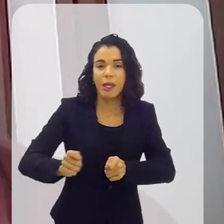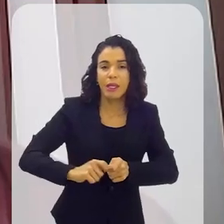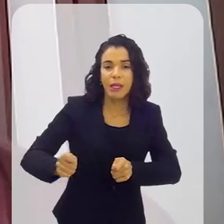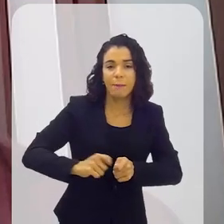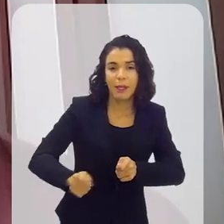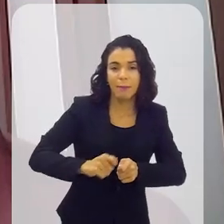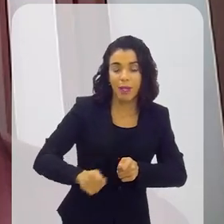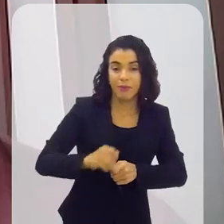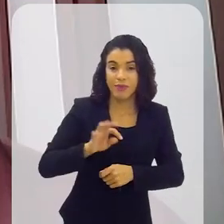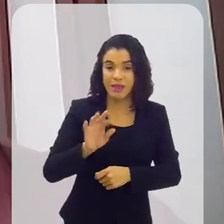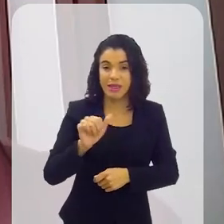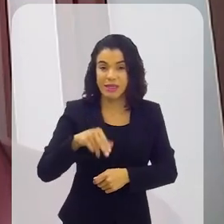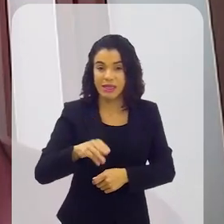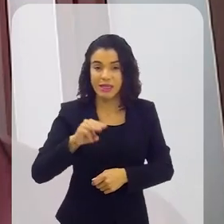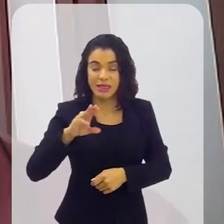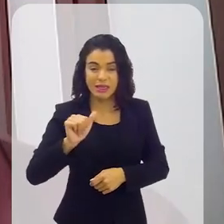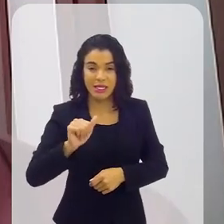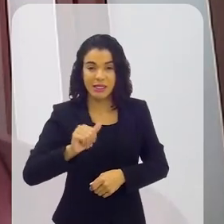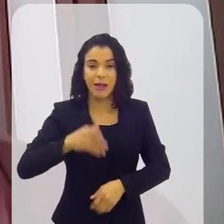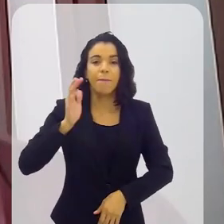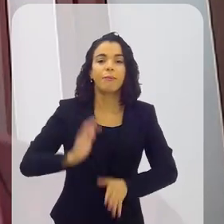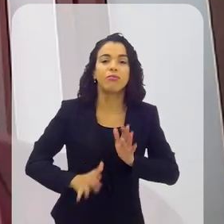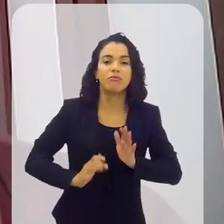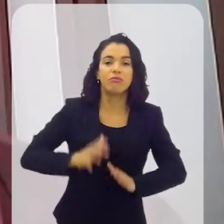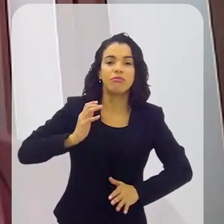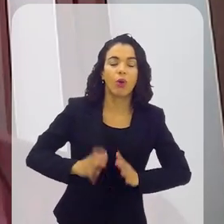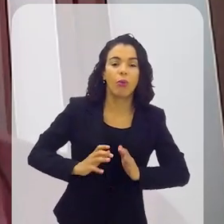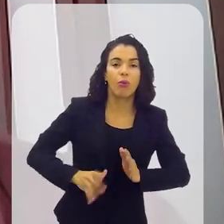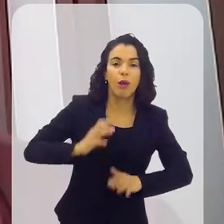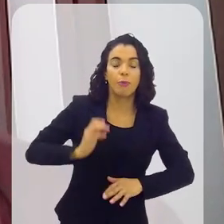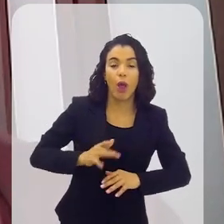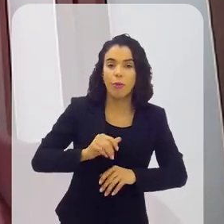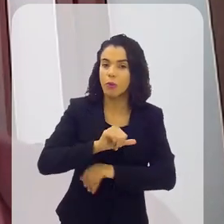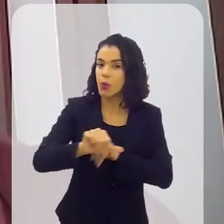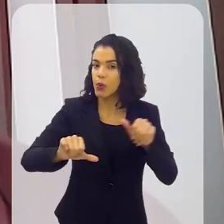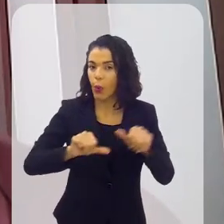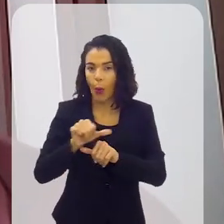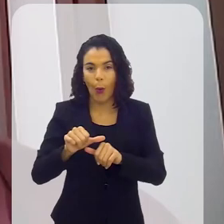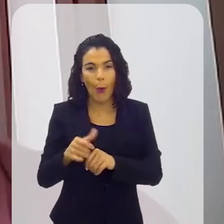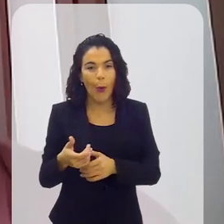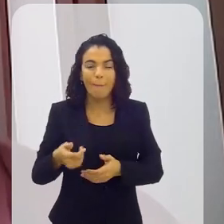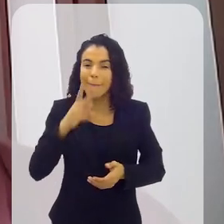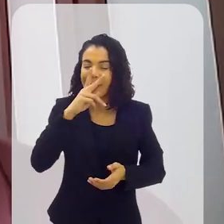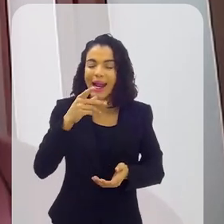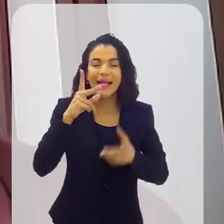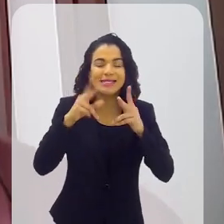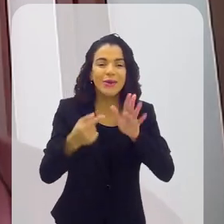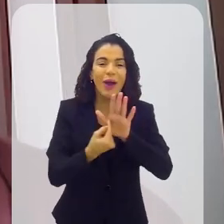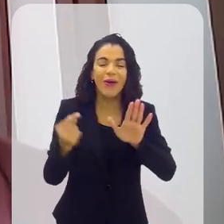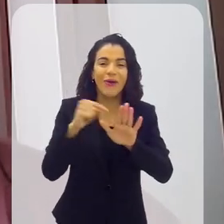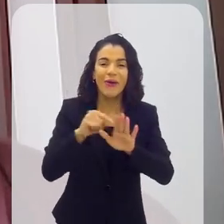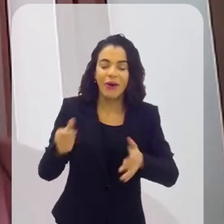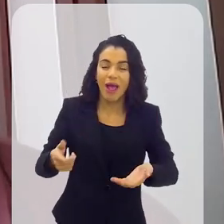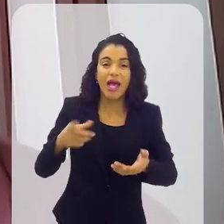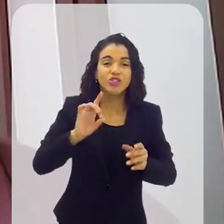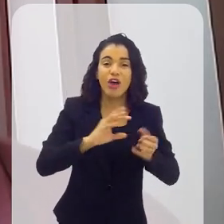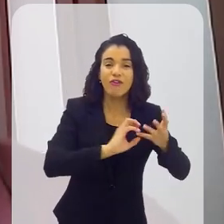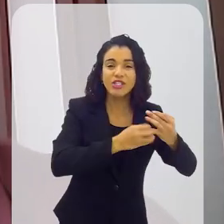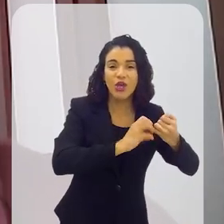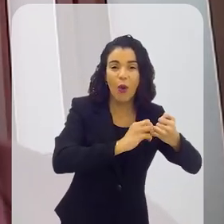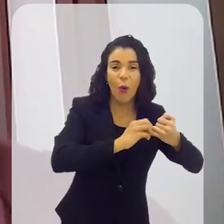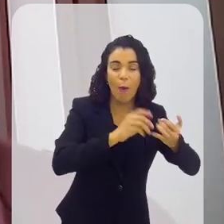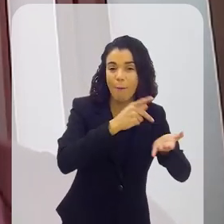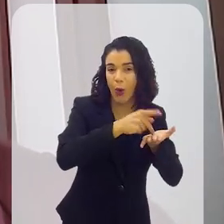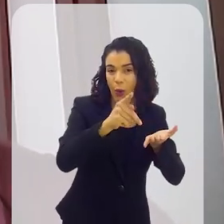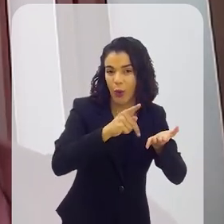tamborim, acabou. Com a entrada do tantã, do repique de mão e do banjo, muda tudo. Chega o molho, chega o tempero do